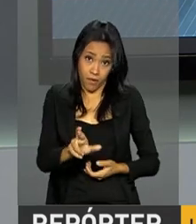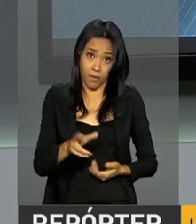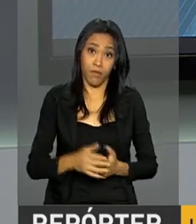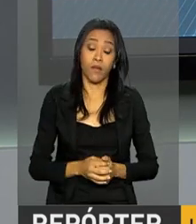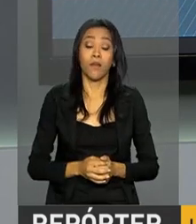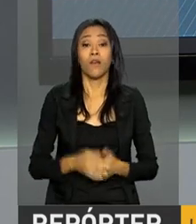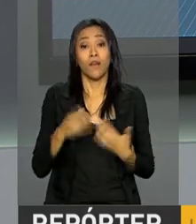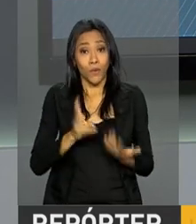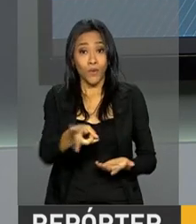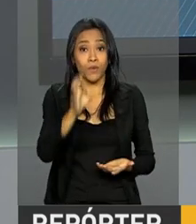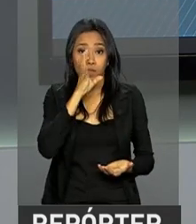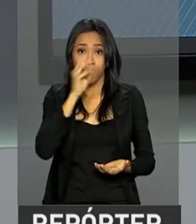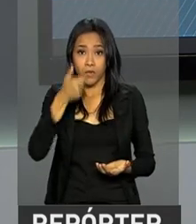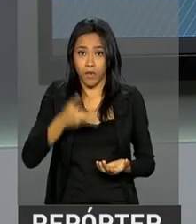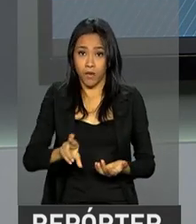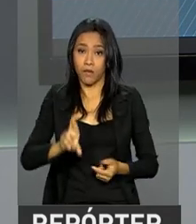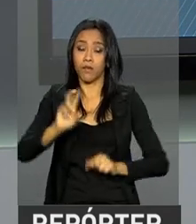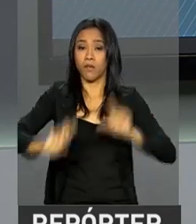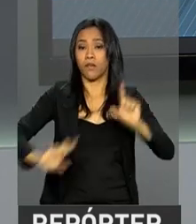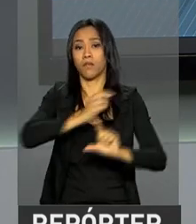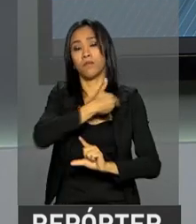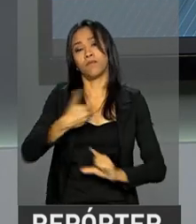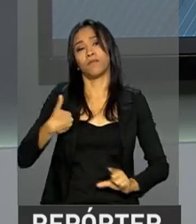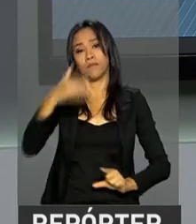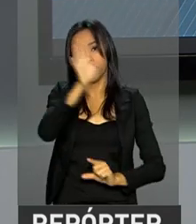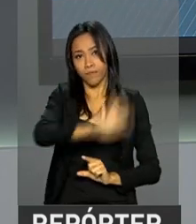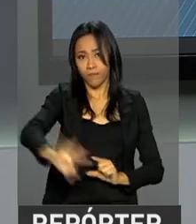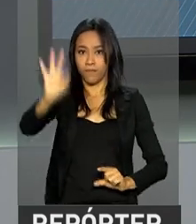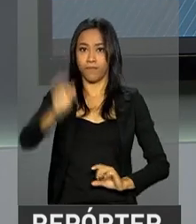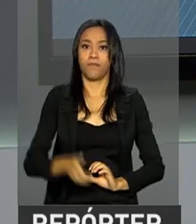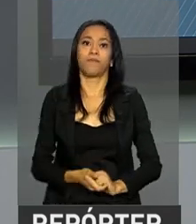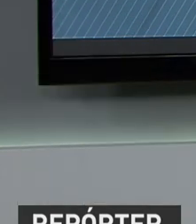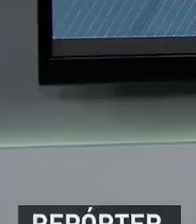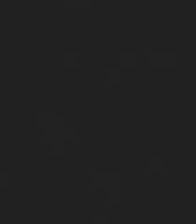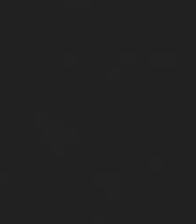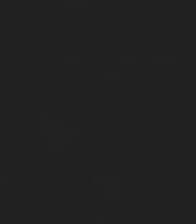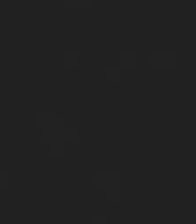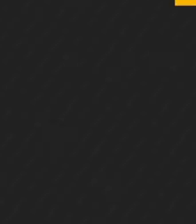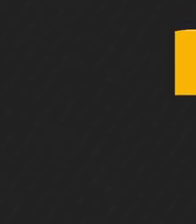internet continue com a gente na nbr a tv do governo federal